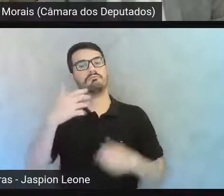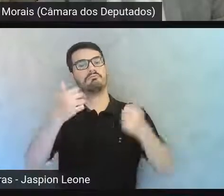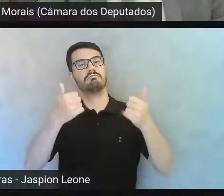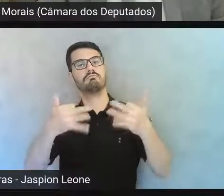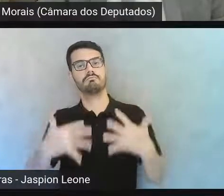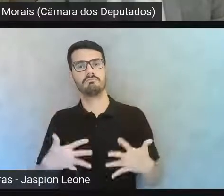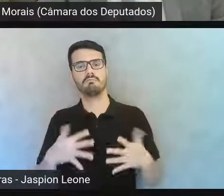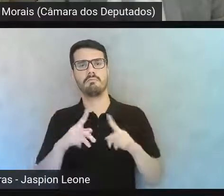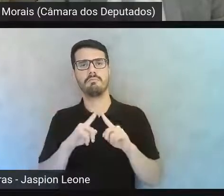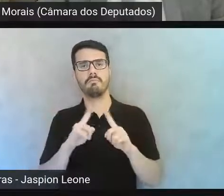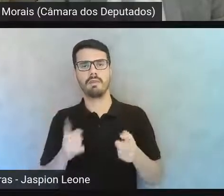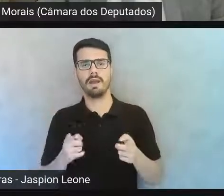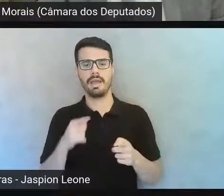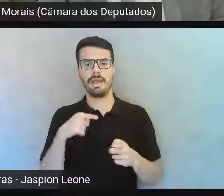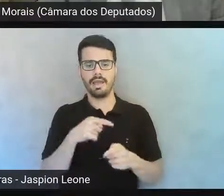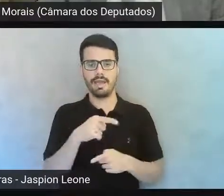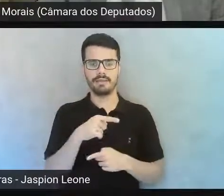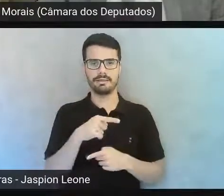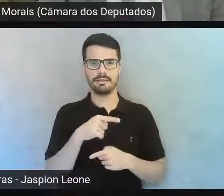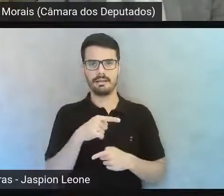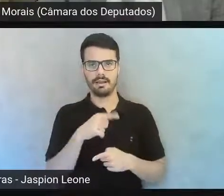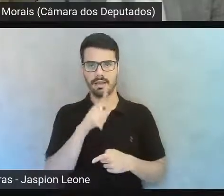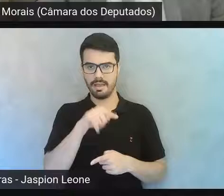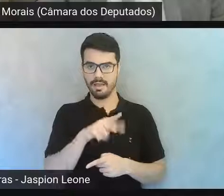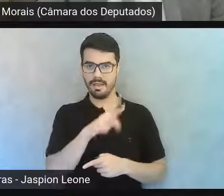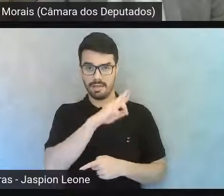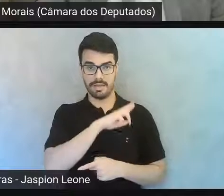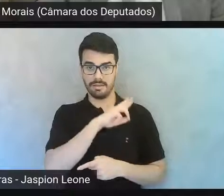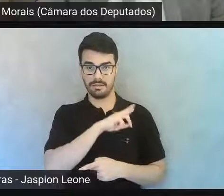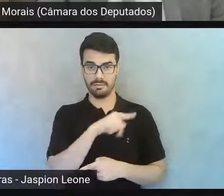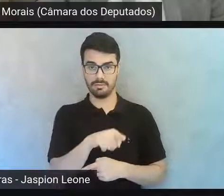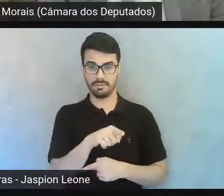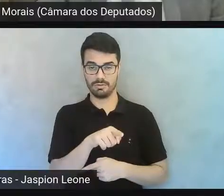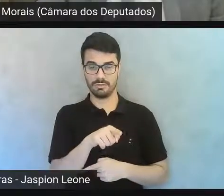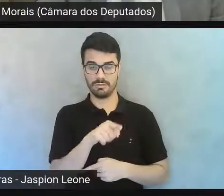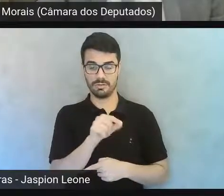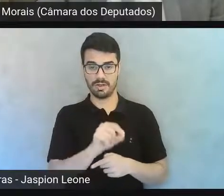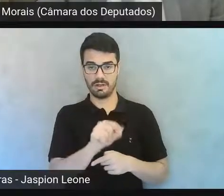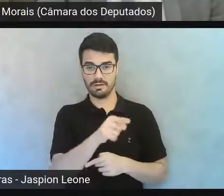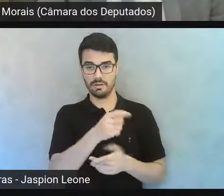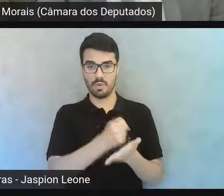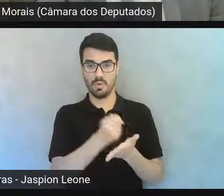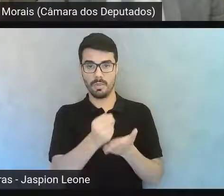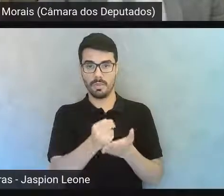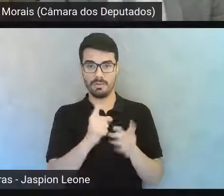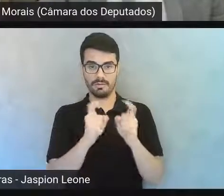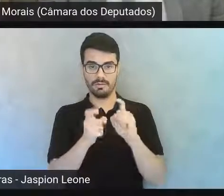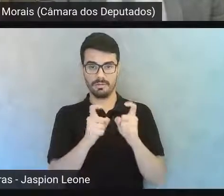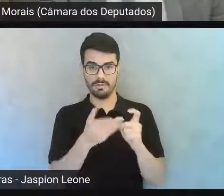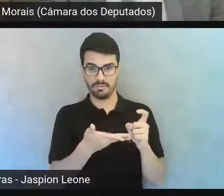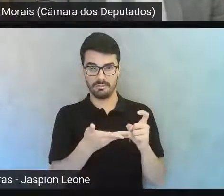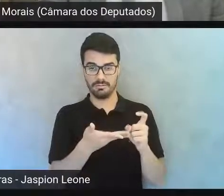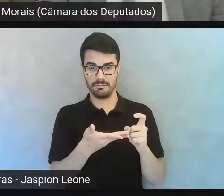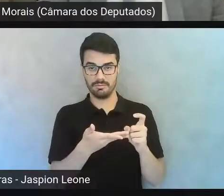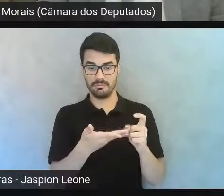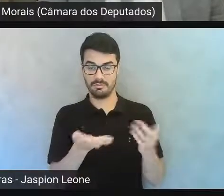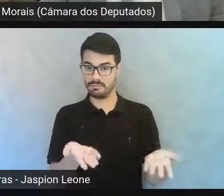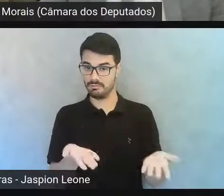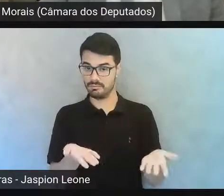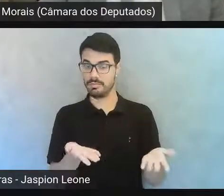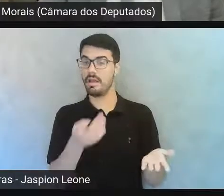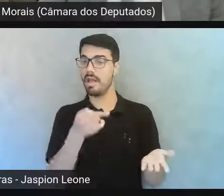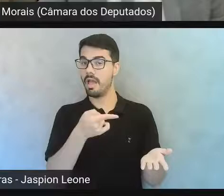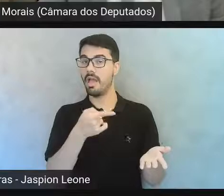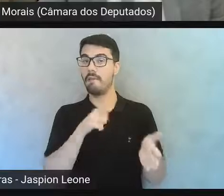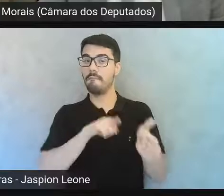que esta é a função esperada do contrato administrativo? Então, essa é uma